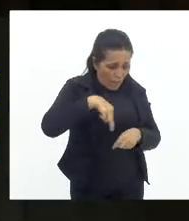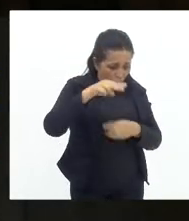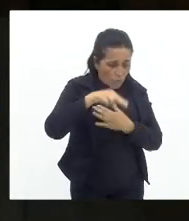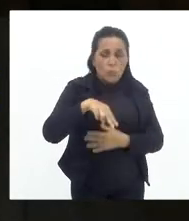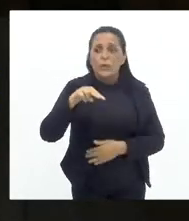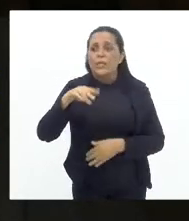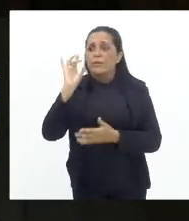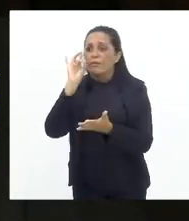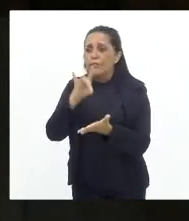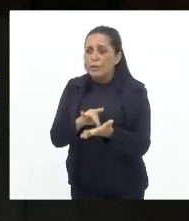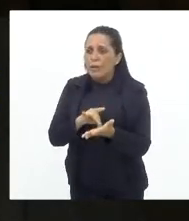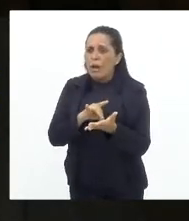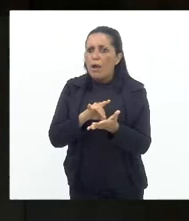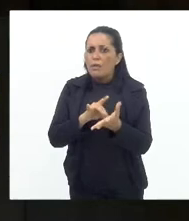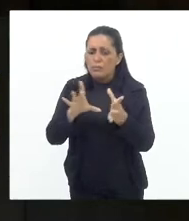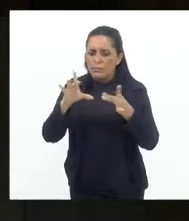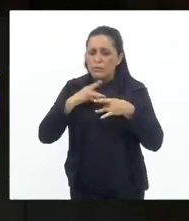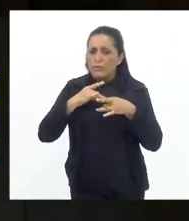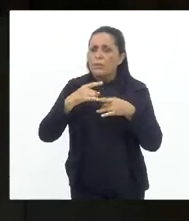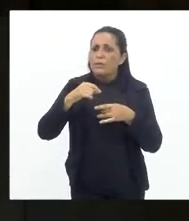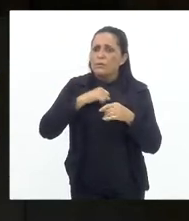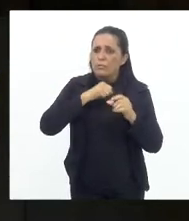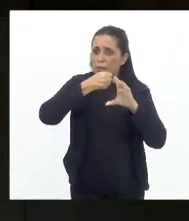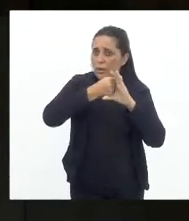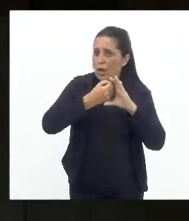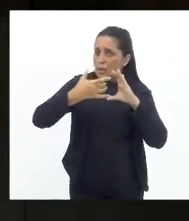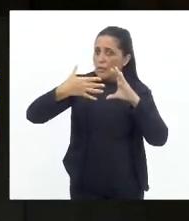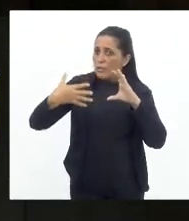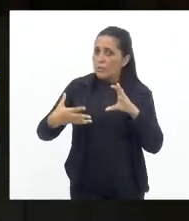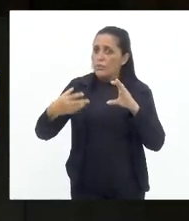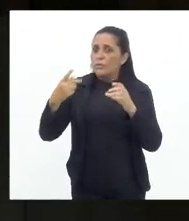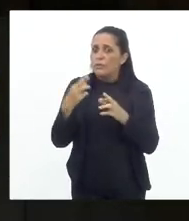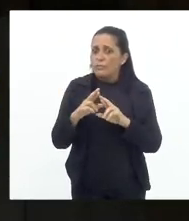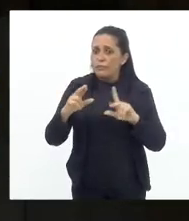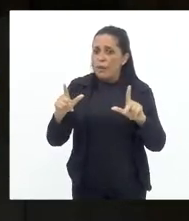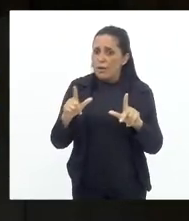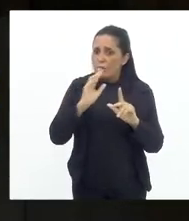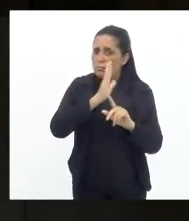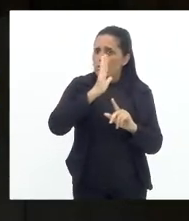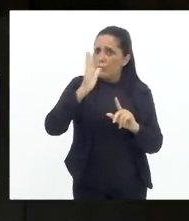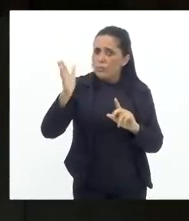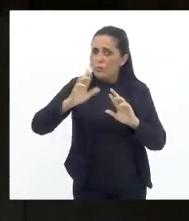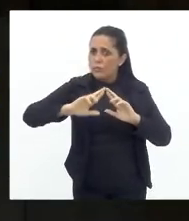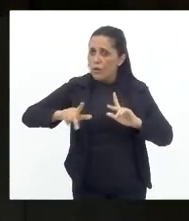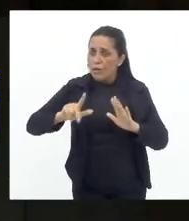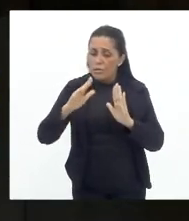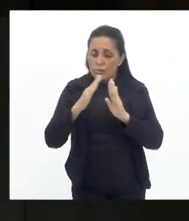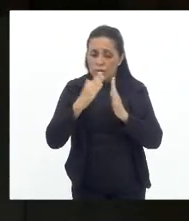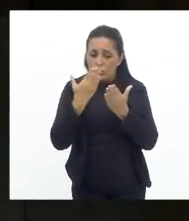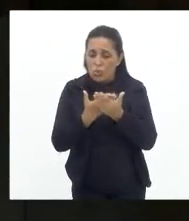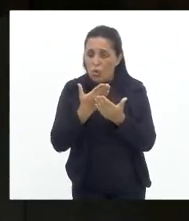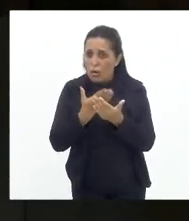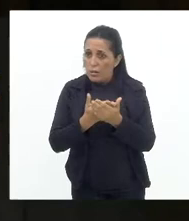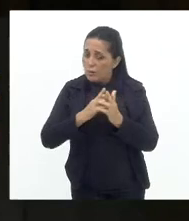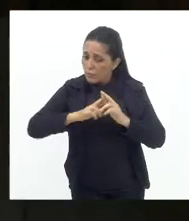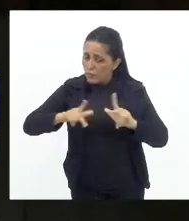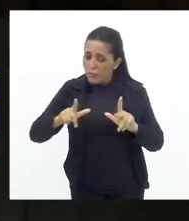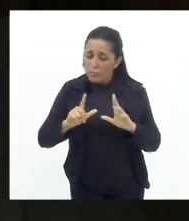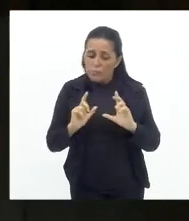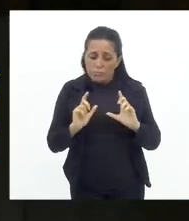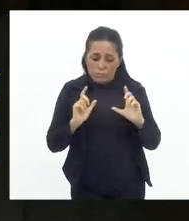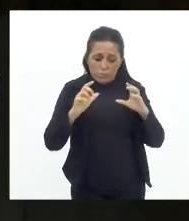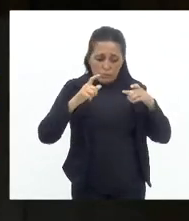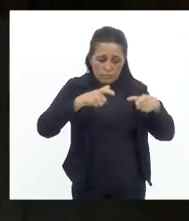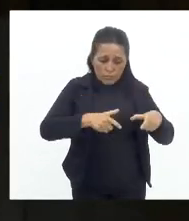que tem realmente uma abordagem em uma característica diferente das bibliotecas escolares convencionais de qualquer maneira o centro